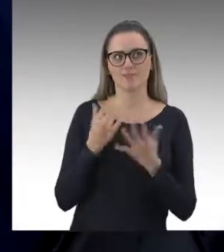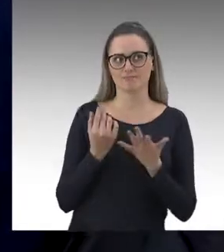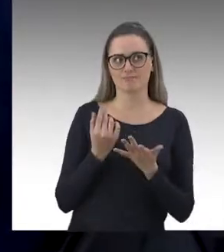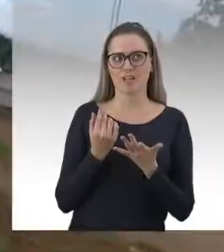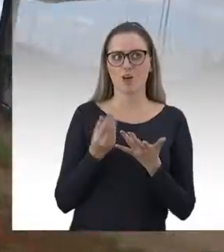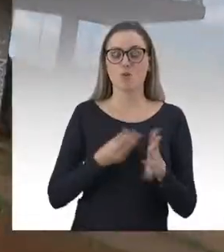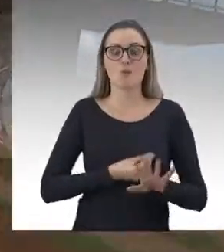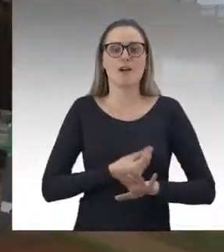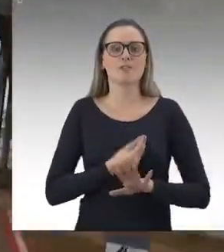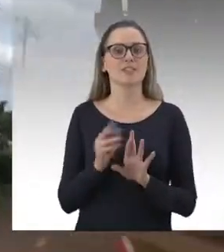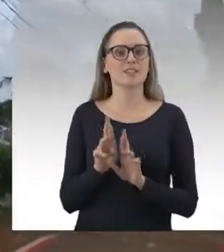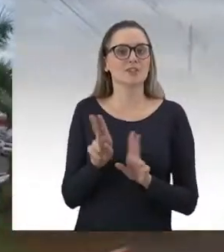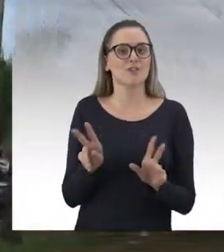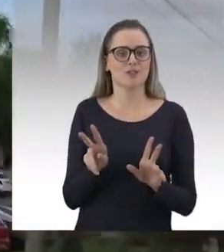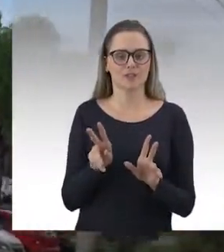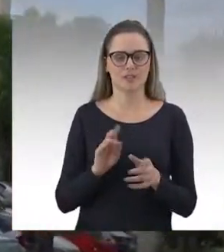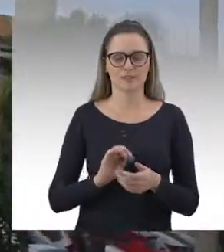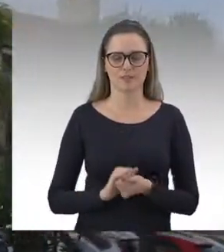perspectiva de vida diferenciada.